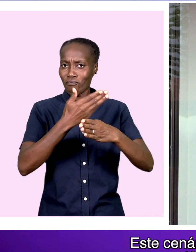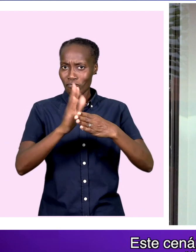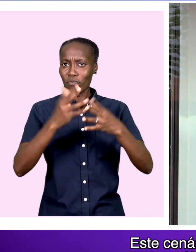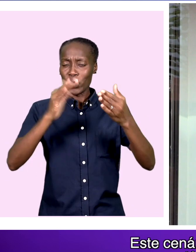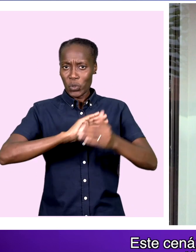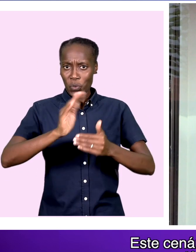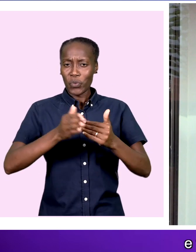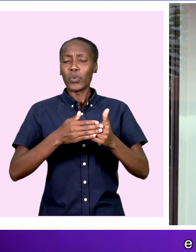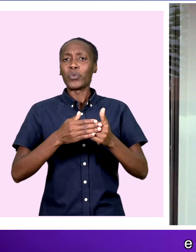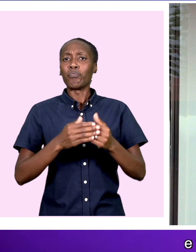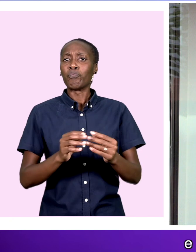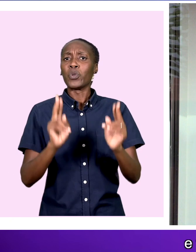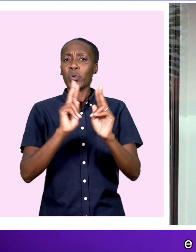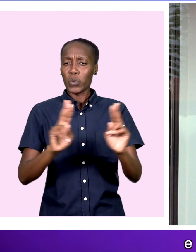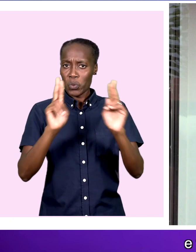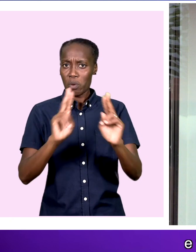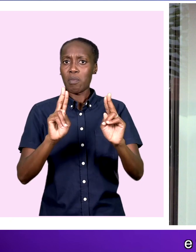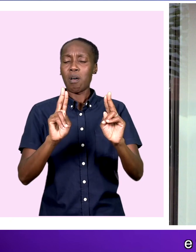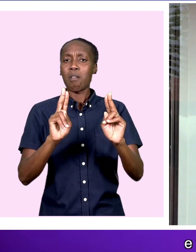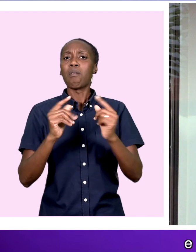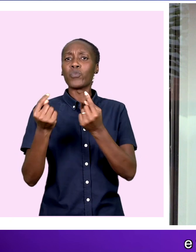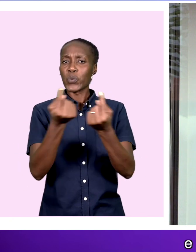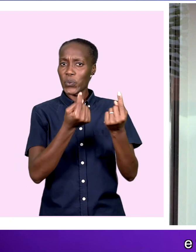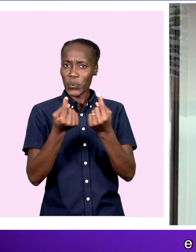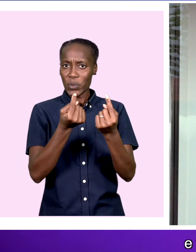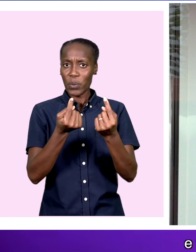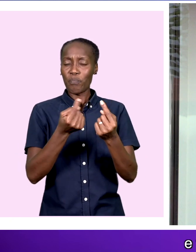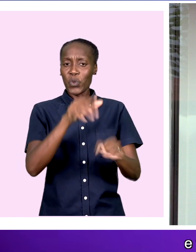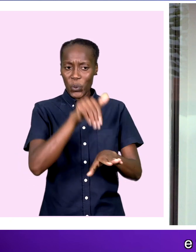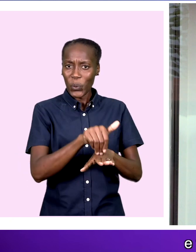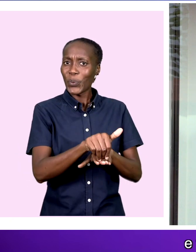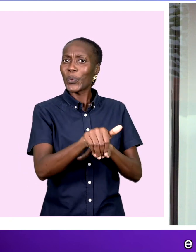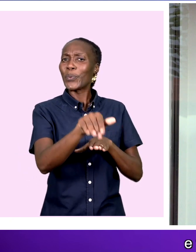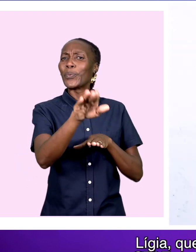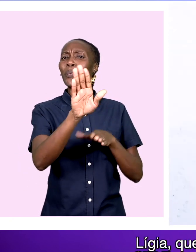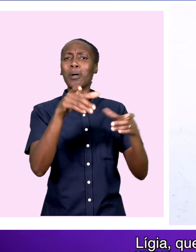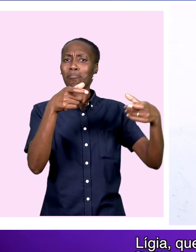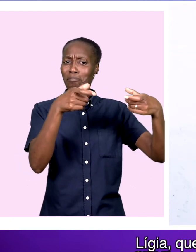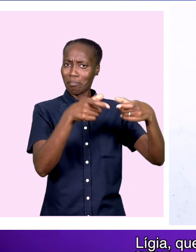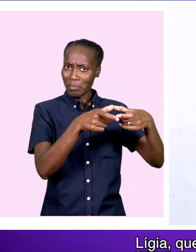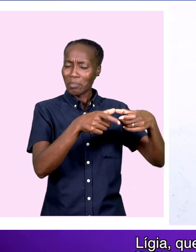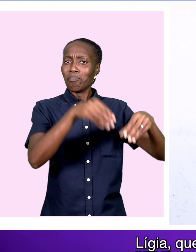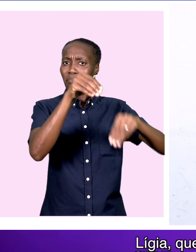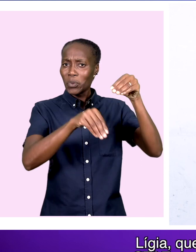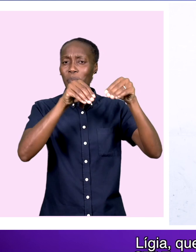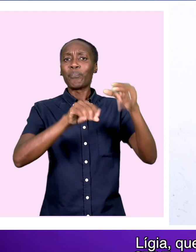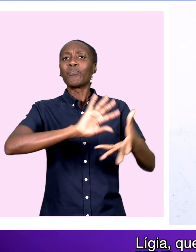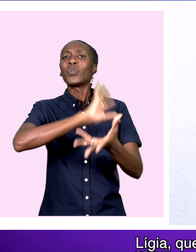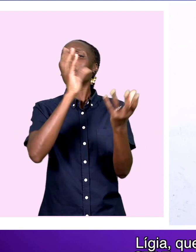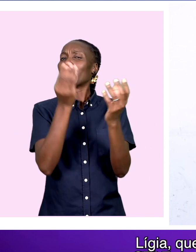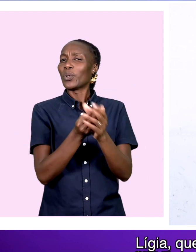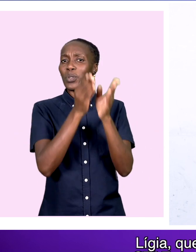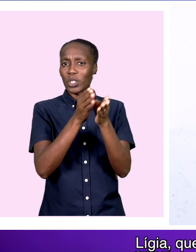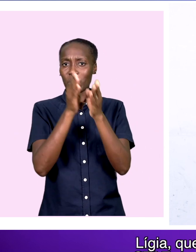decorrer normalmente e todos eles estão a recensear sem nenhum constrangimento. Lígia, mesmo para finalizar